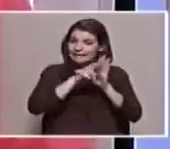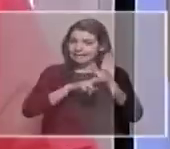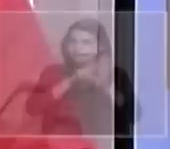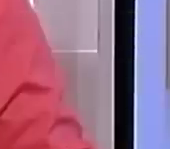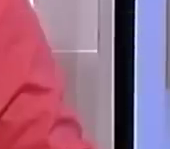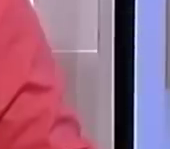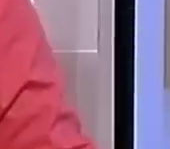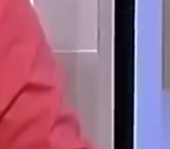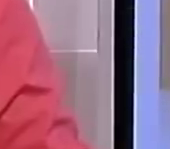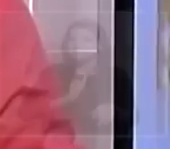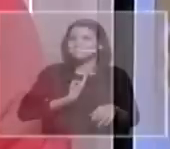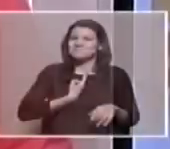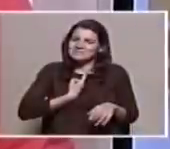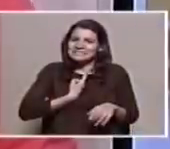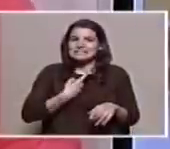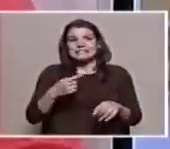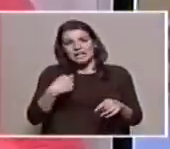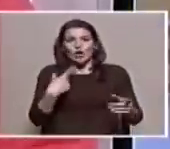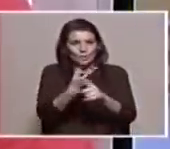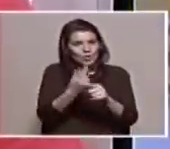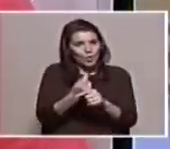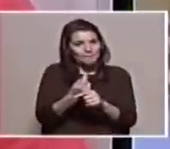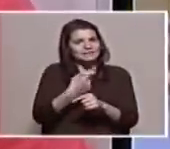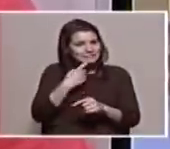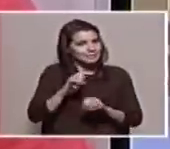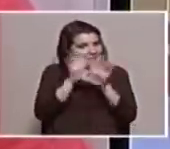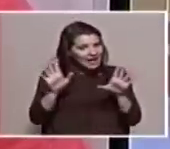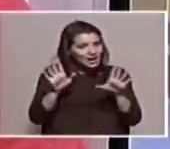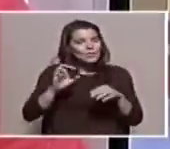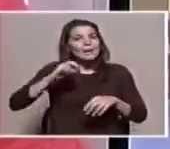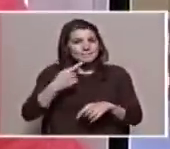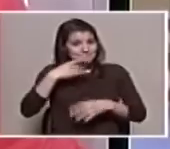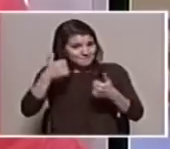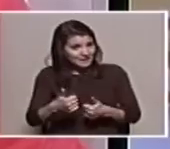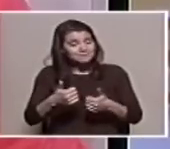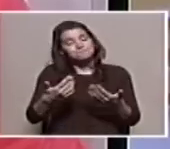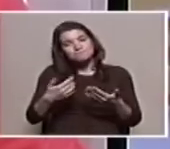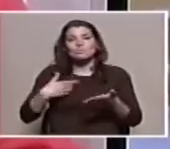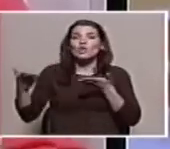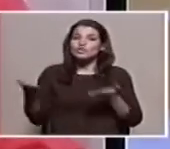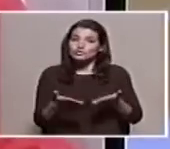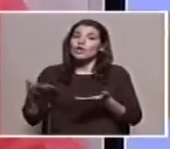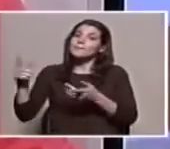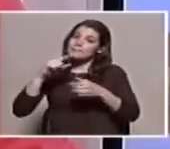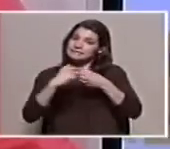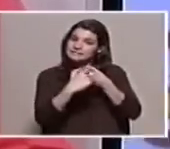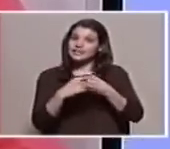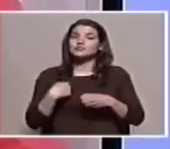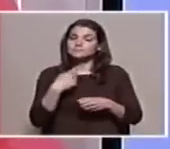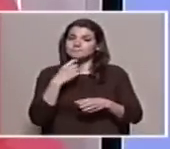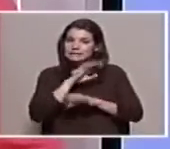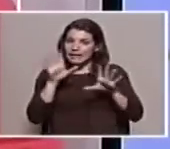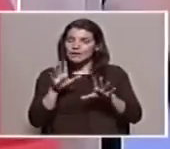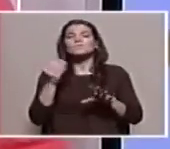tornam cada vez mais consumidores esclarecidos e sobretudo sensatos com a ajuda dos nossos convidados e parceiros vamos perceber como é que